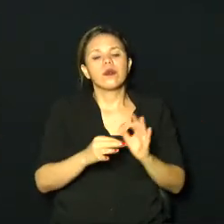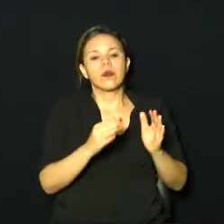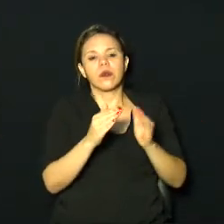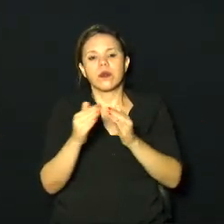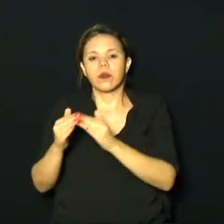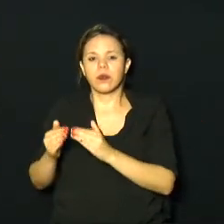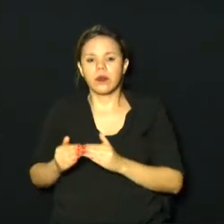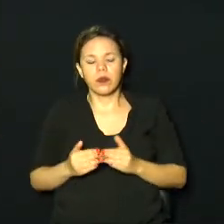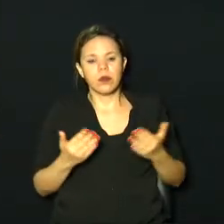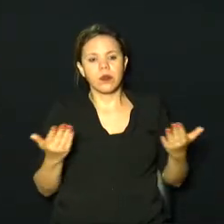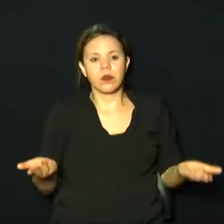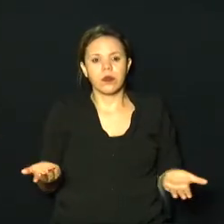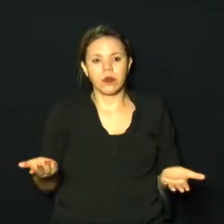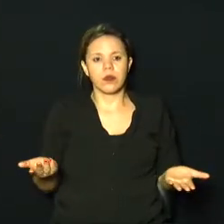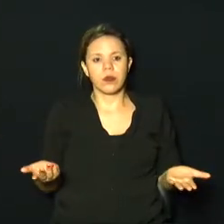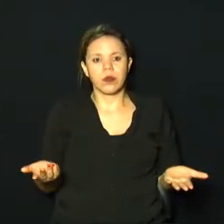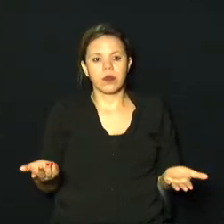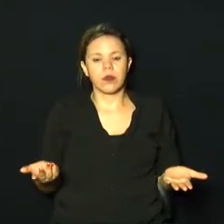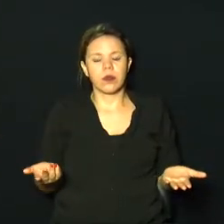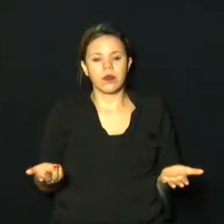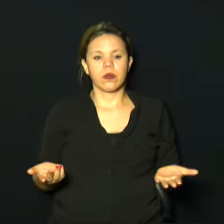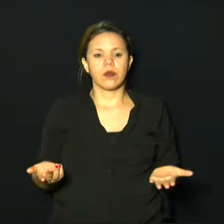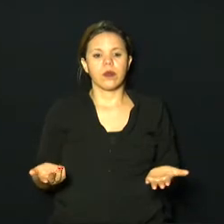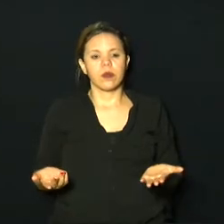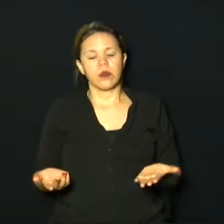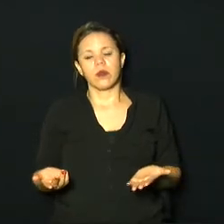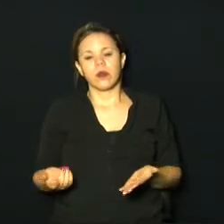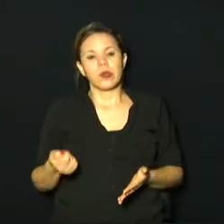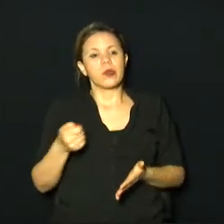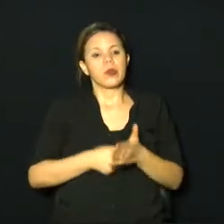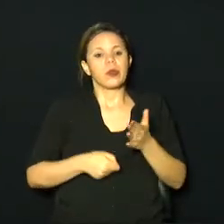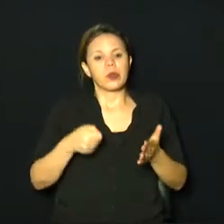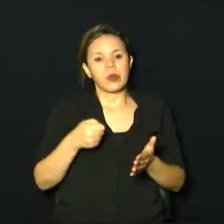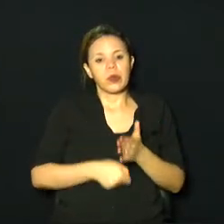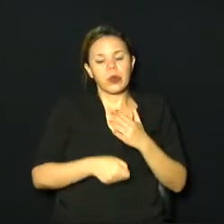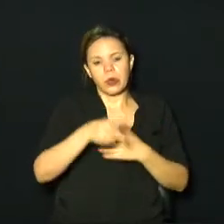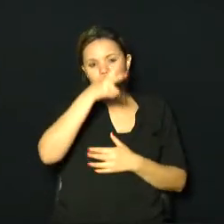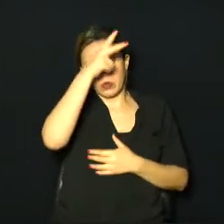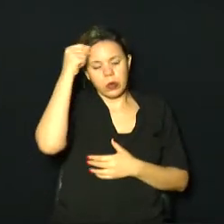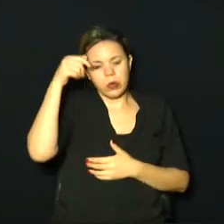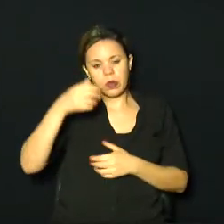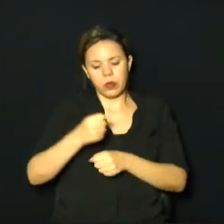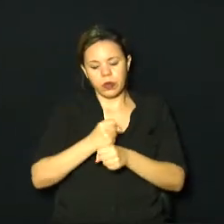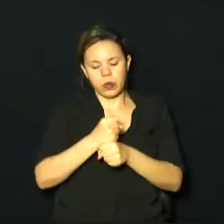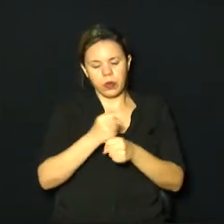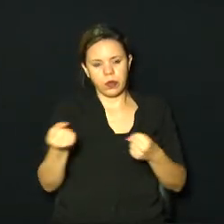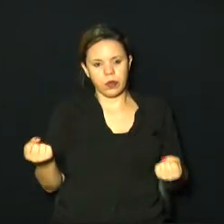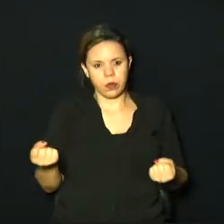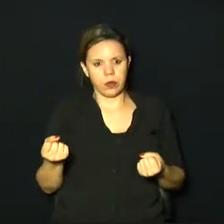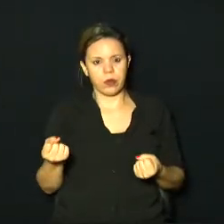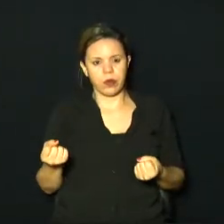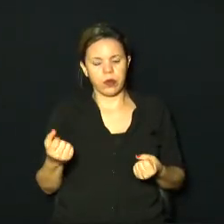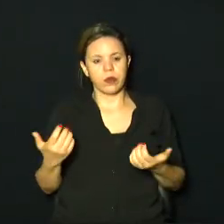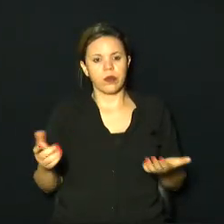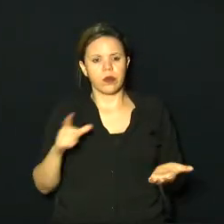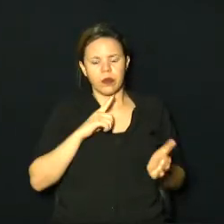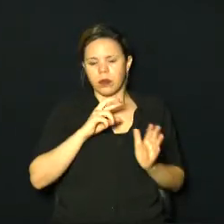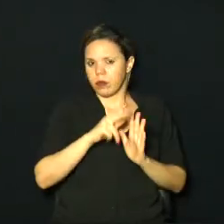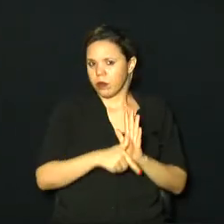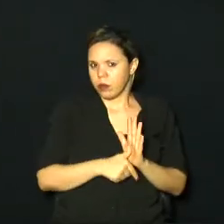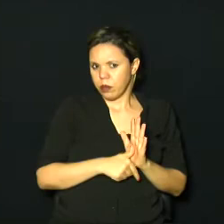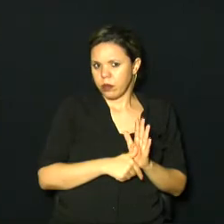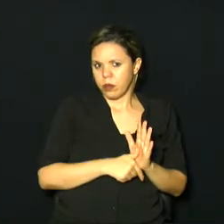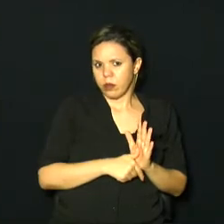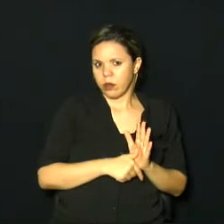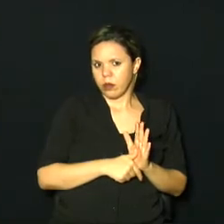habitacionais? Cadê as políticas públicas em todos esses anos? Existem várias ocupações